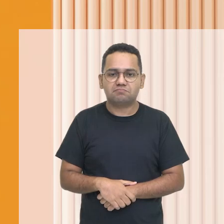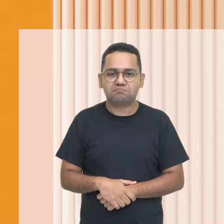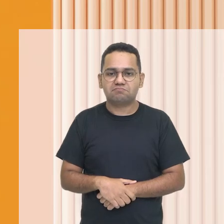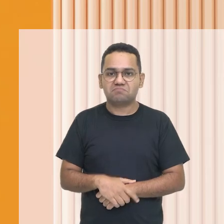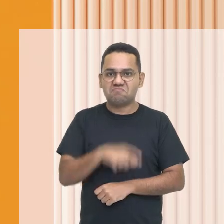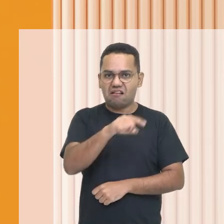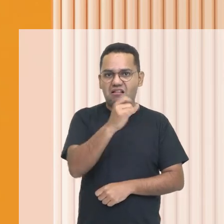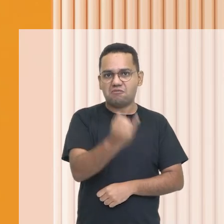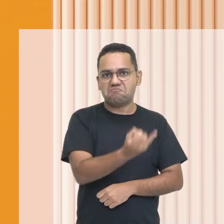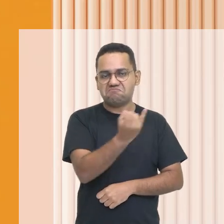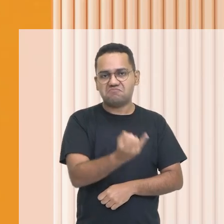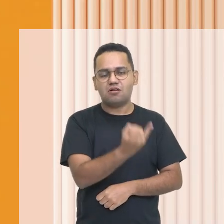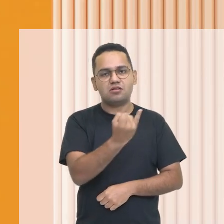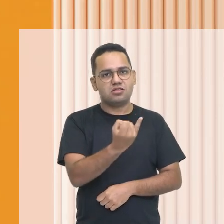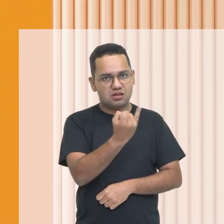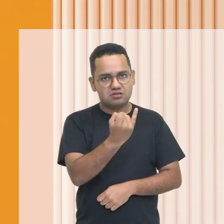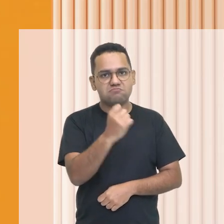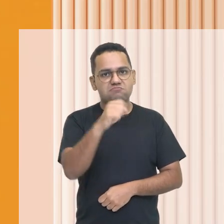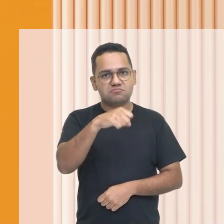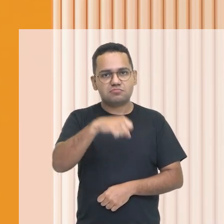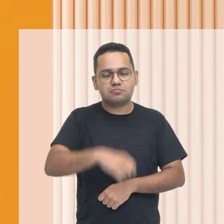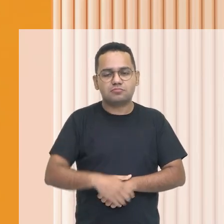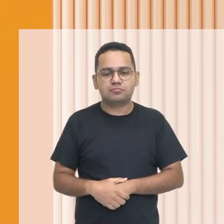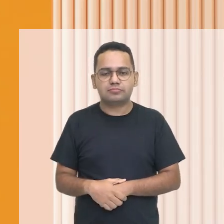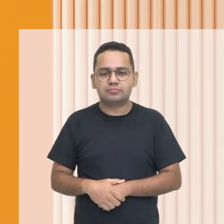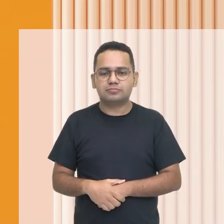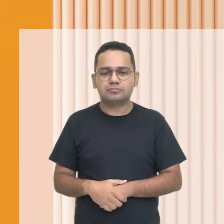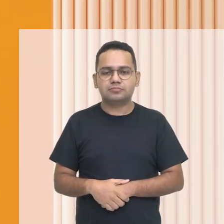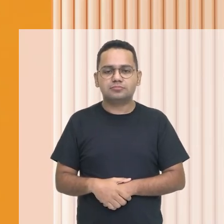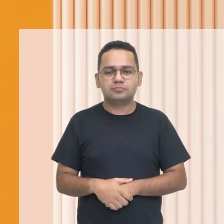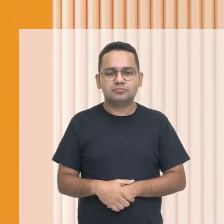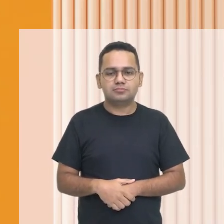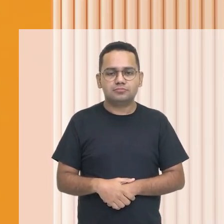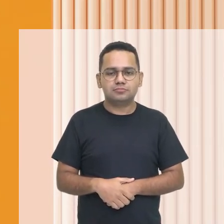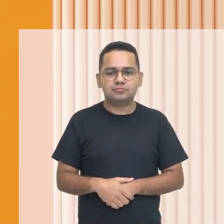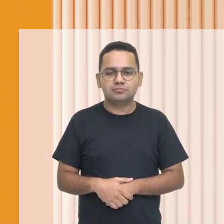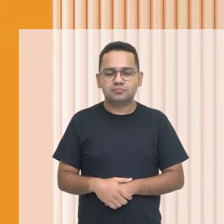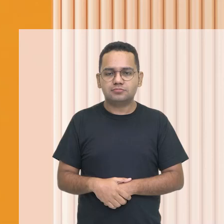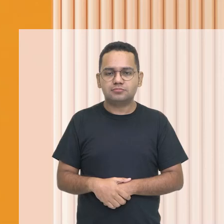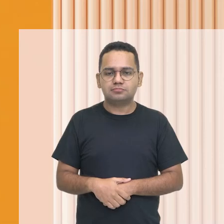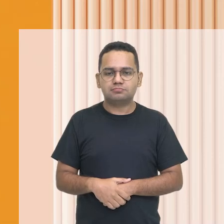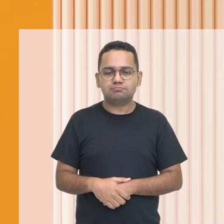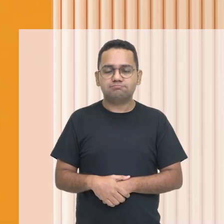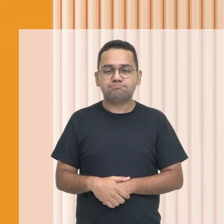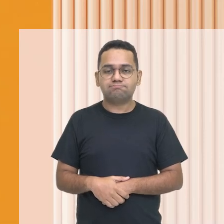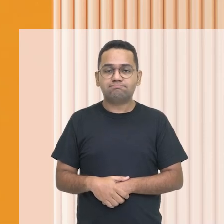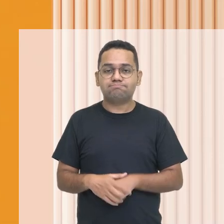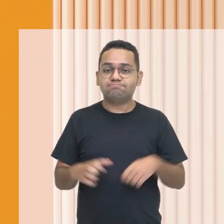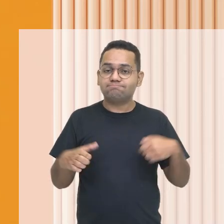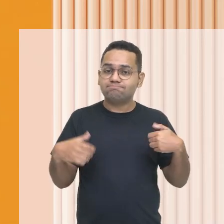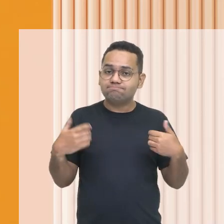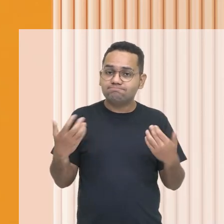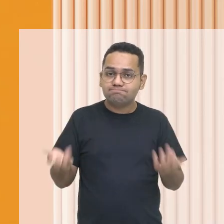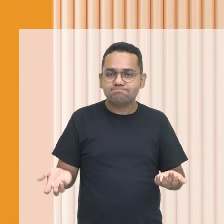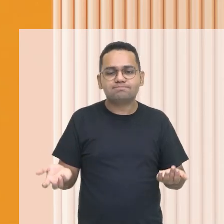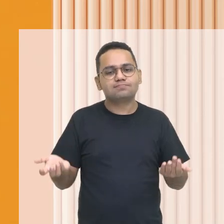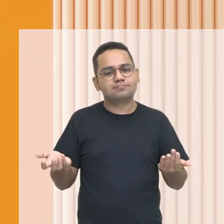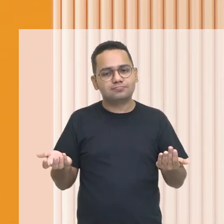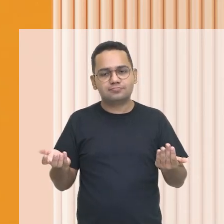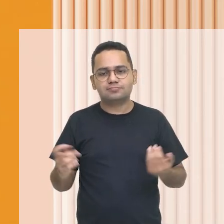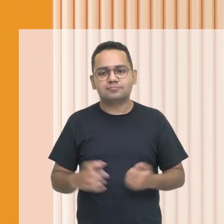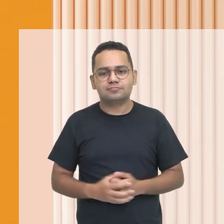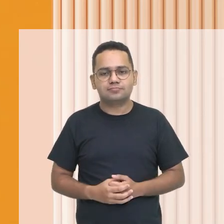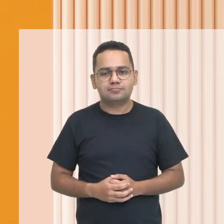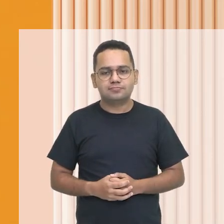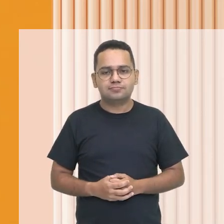foi importante para a região. Mas, né, que, infelizmente,